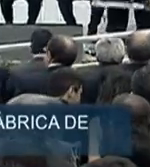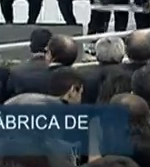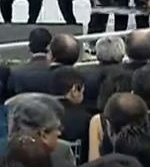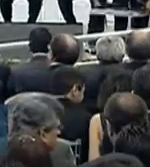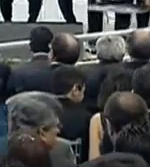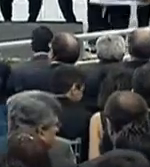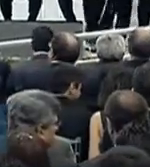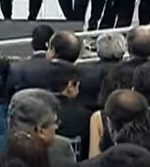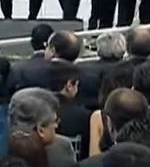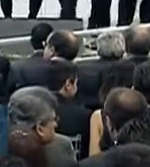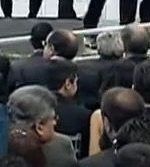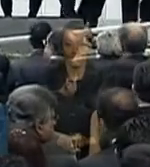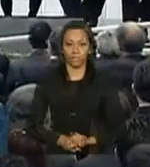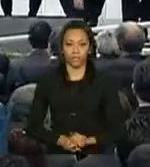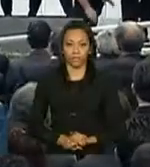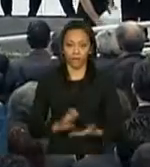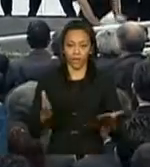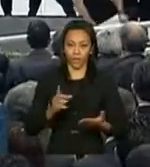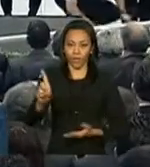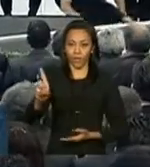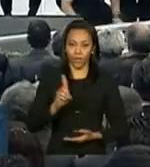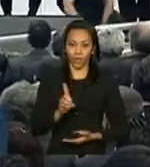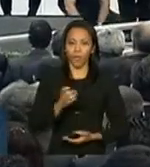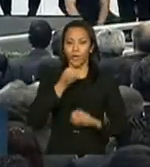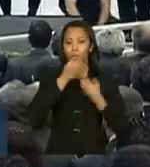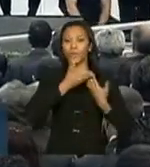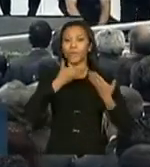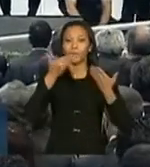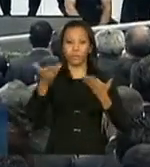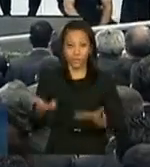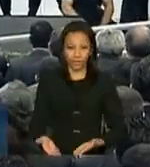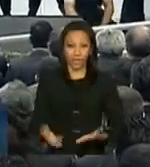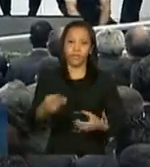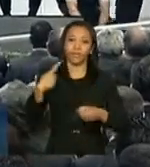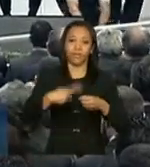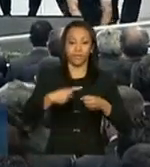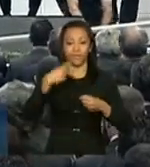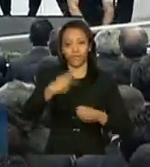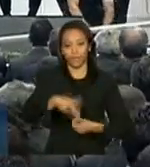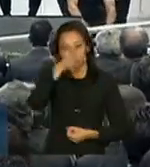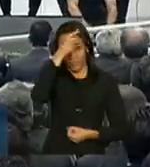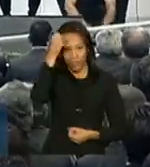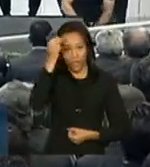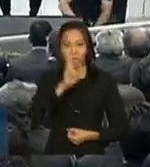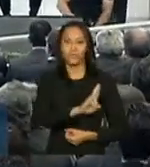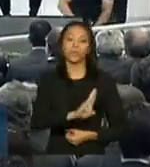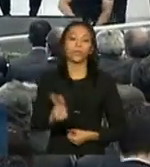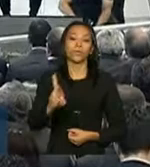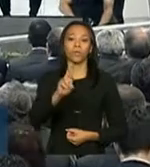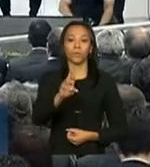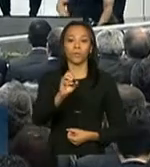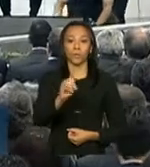Ouviremos neste momento palavras de boas-vindas do prefeito de Itajubá, Rodrigo Riera.